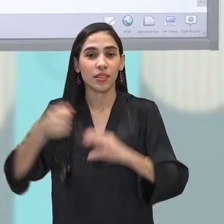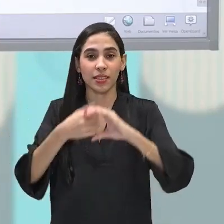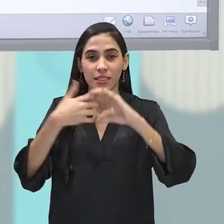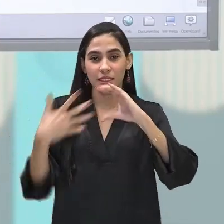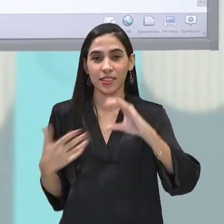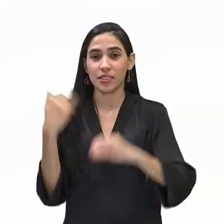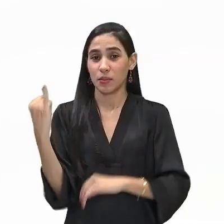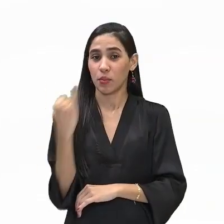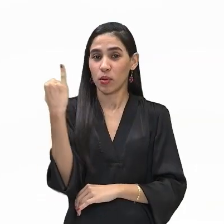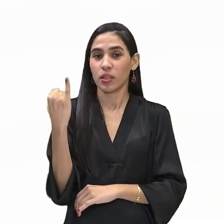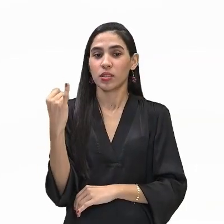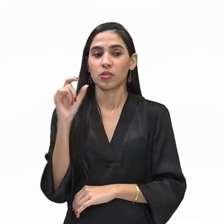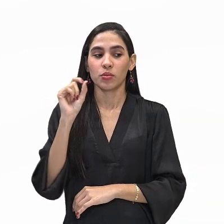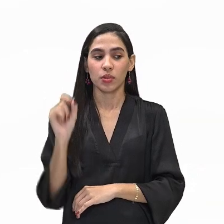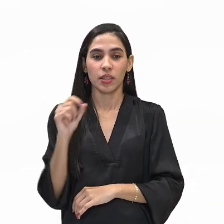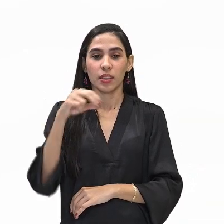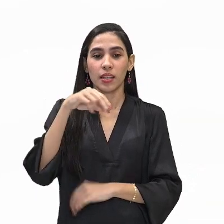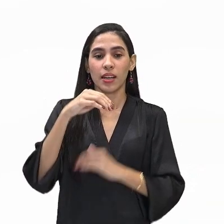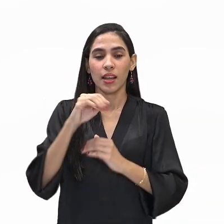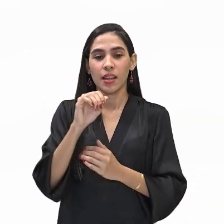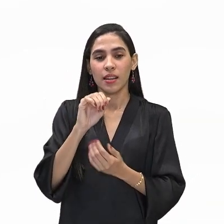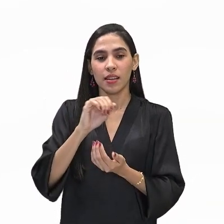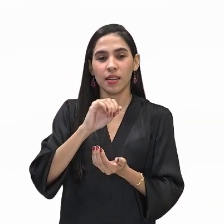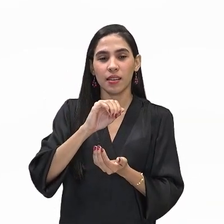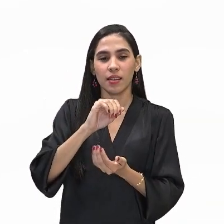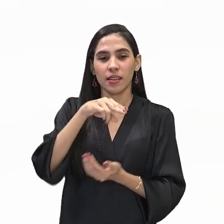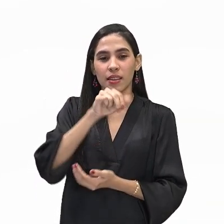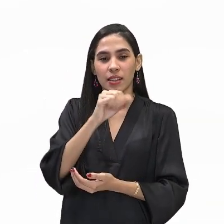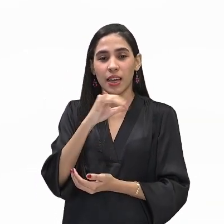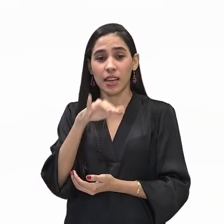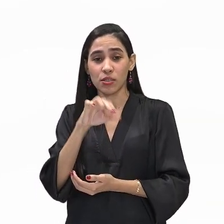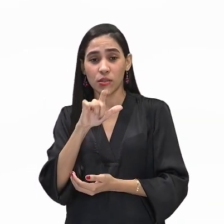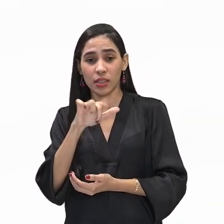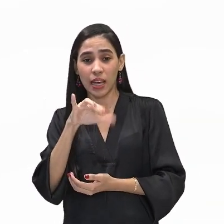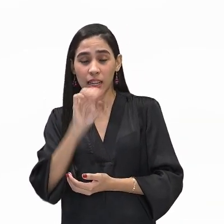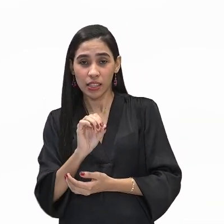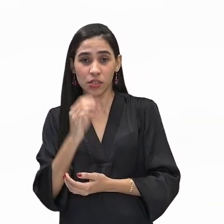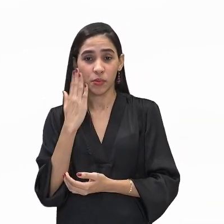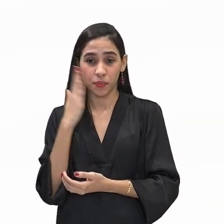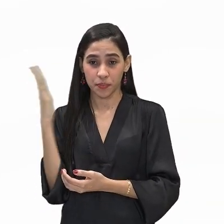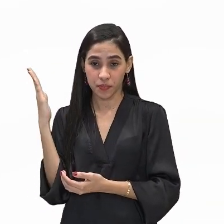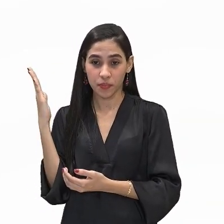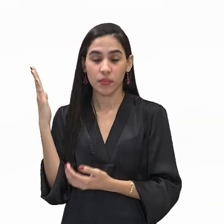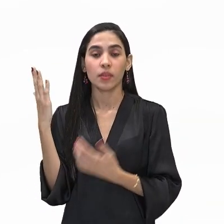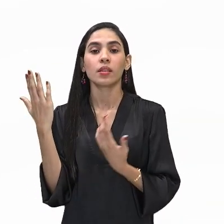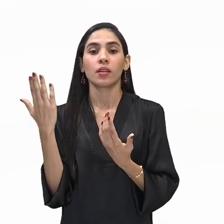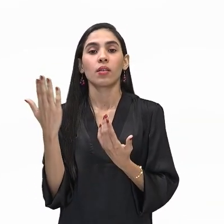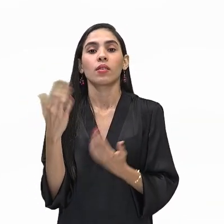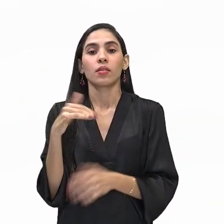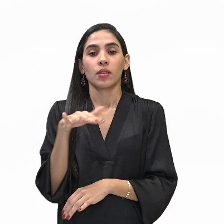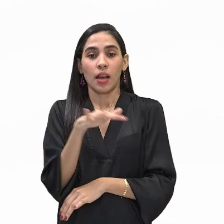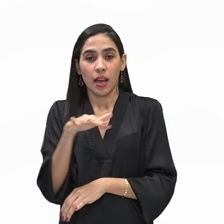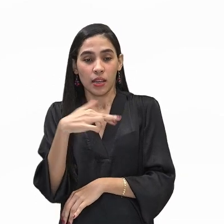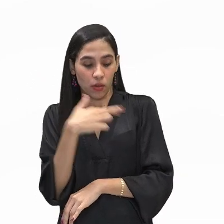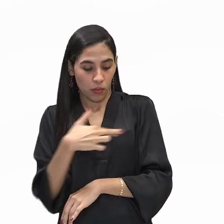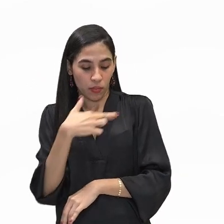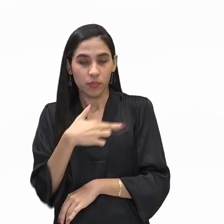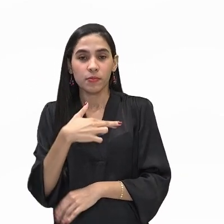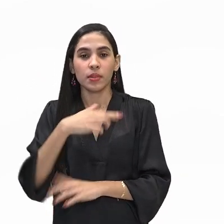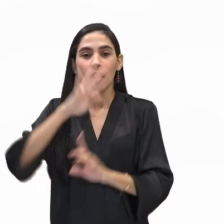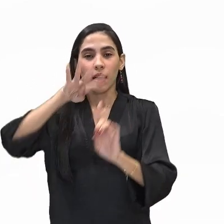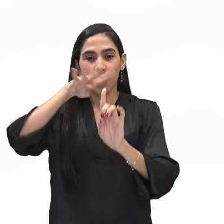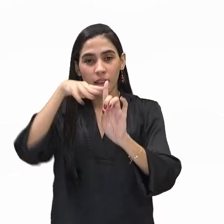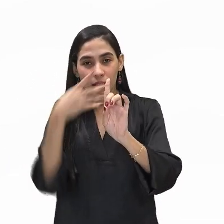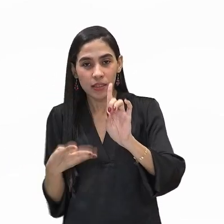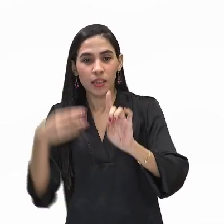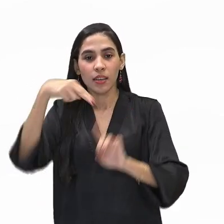importante é o nacionalismo. Os românticos vão exaltar o